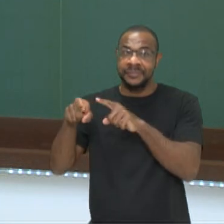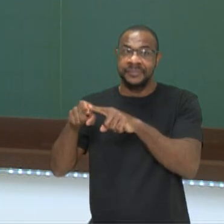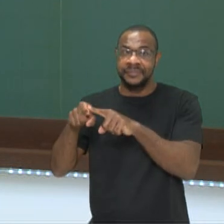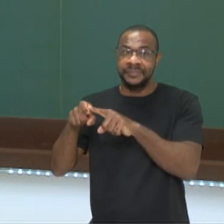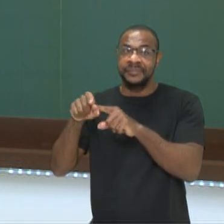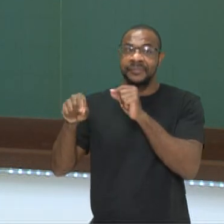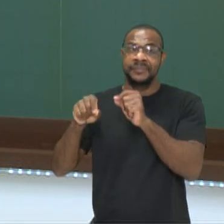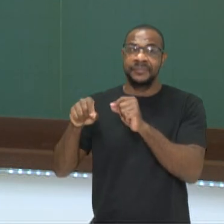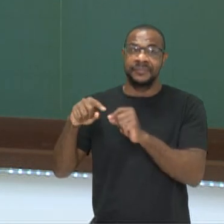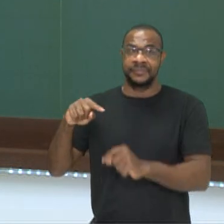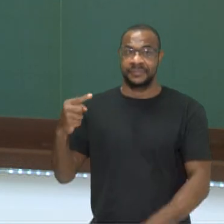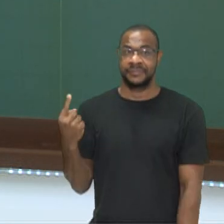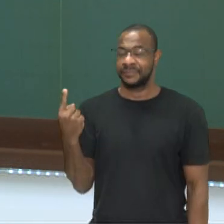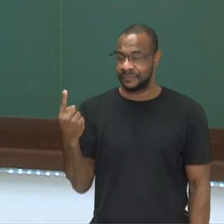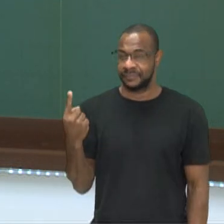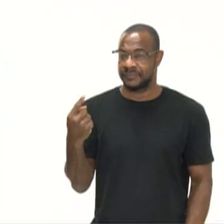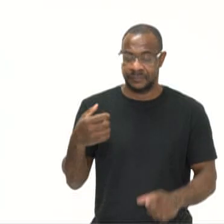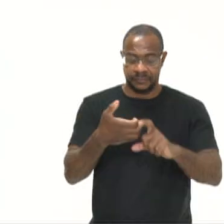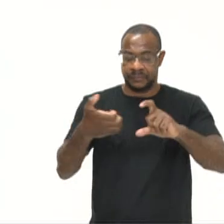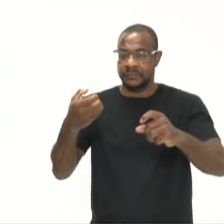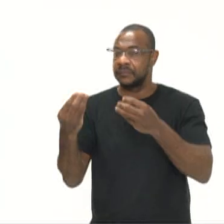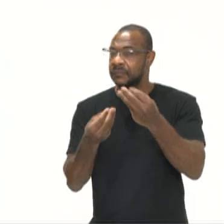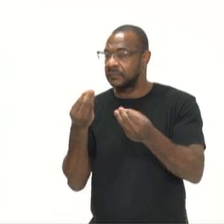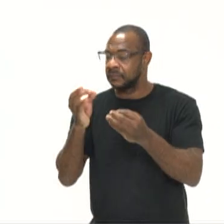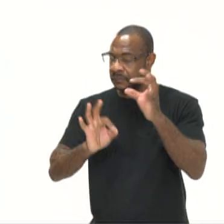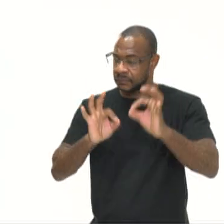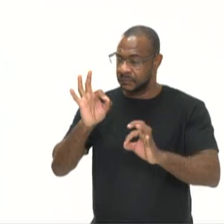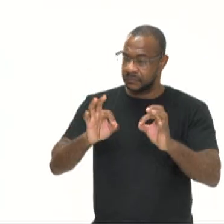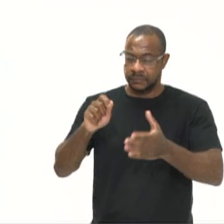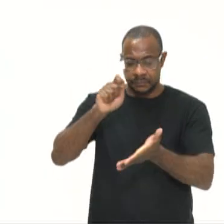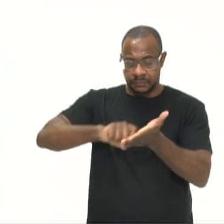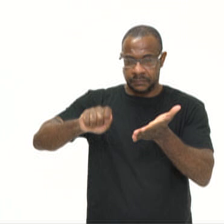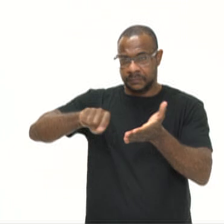situação? Escreve aí que eu já volto.